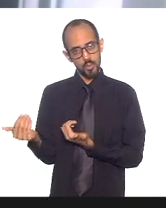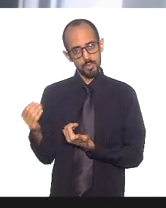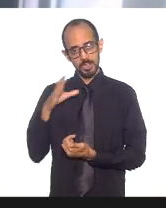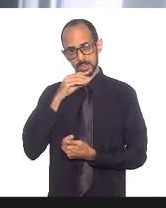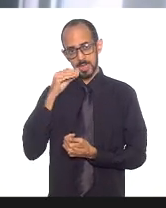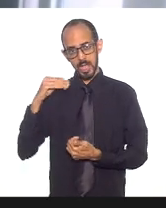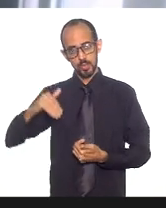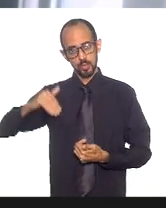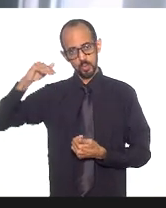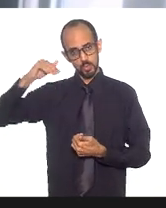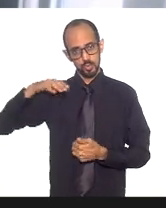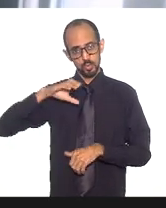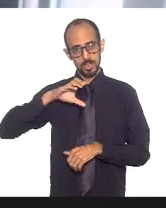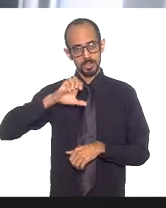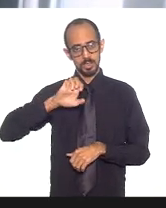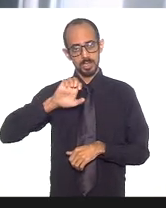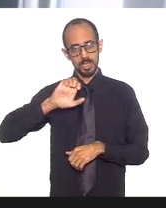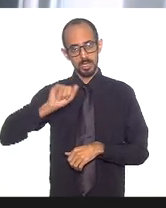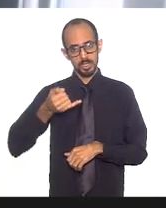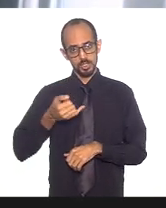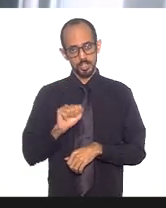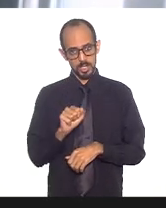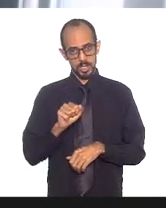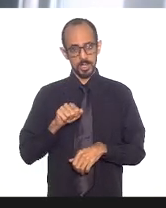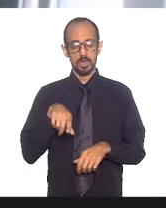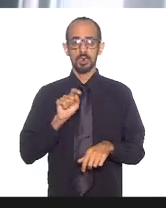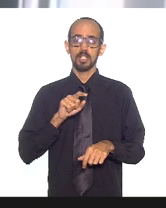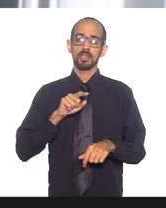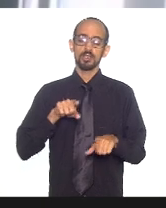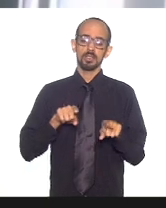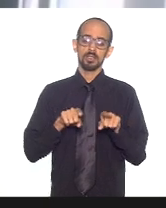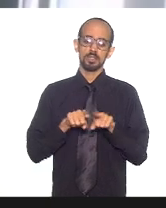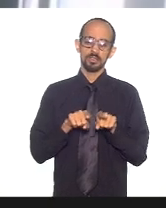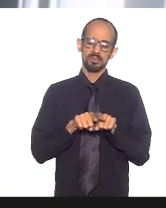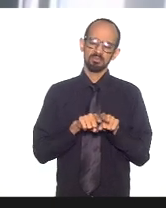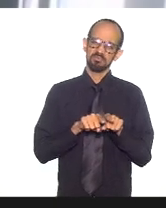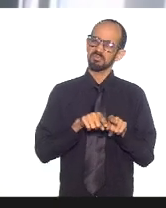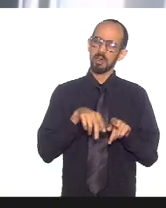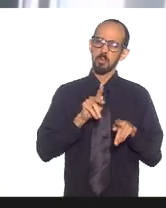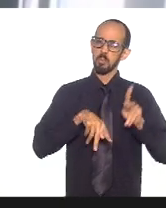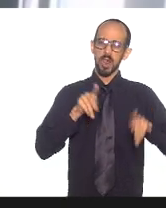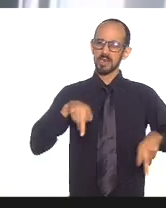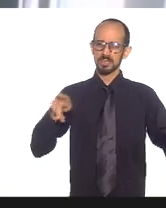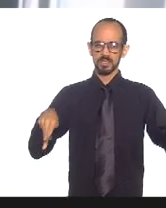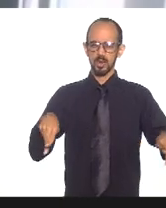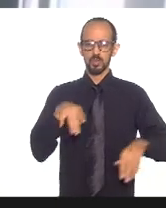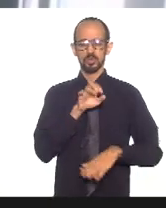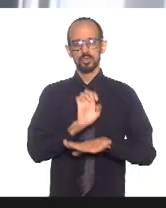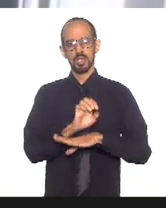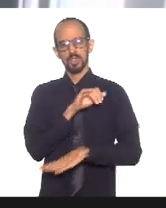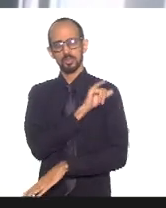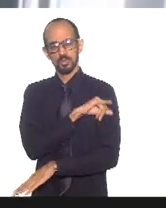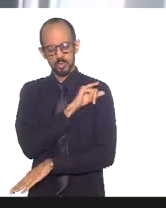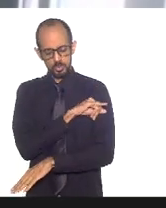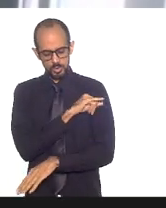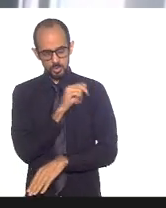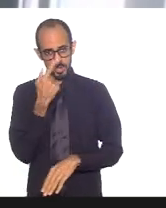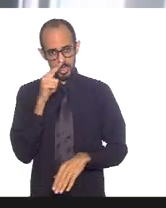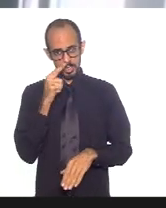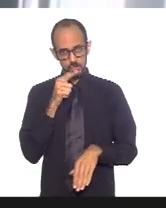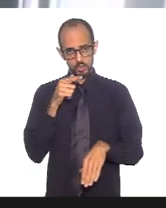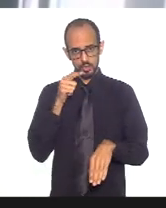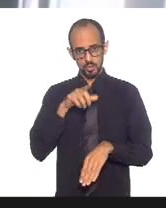Rede Seja, com vários polos espraiados pelo estado do Rio de Janeiro, e garantindo o direito à